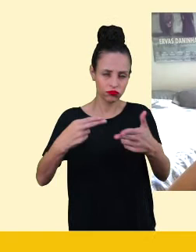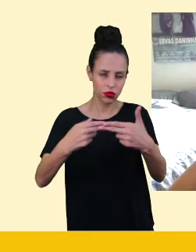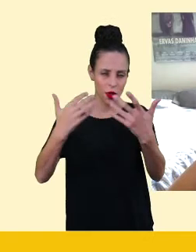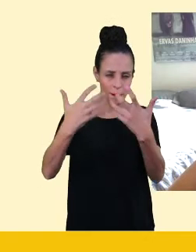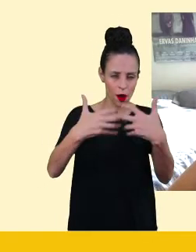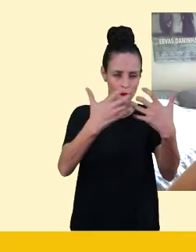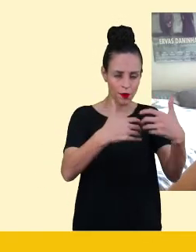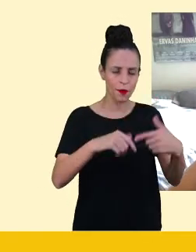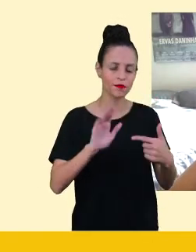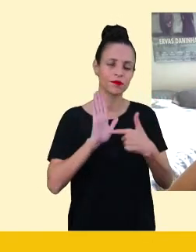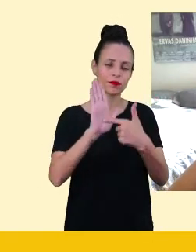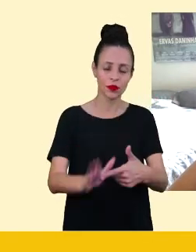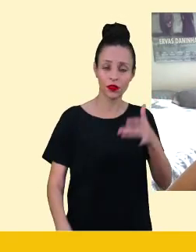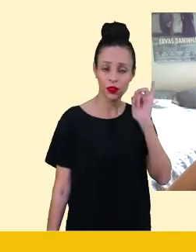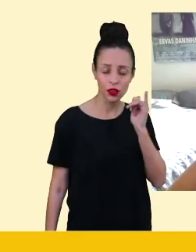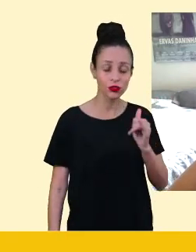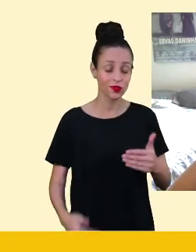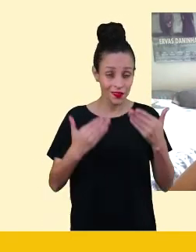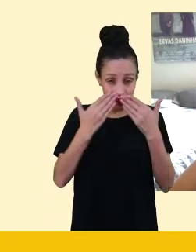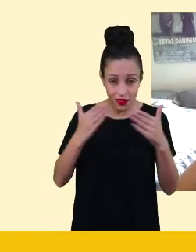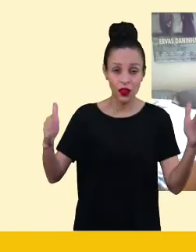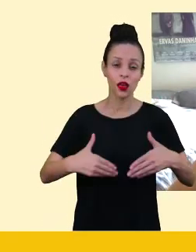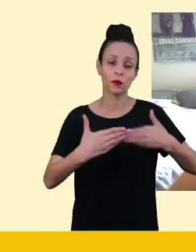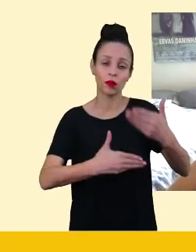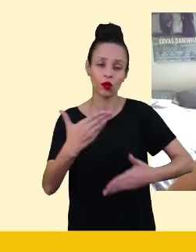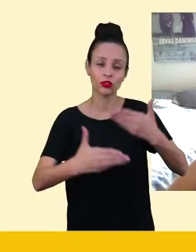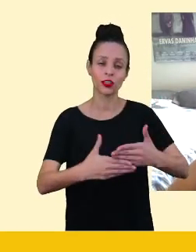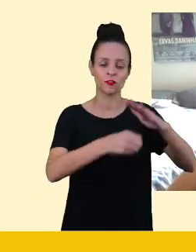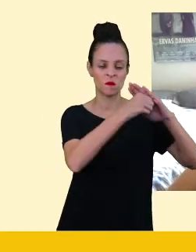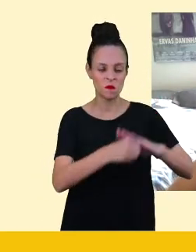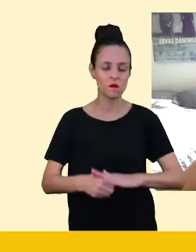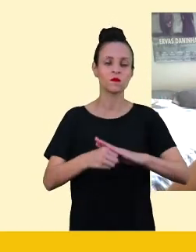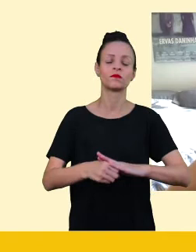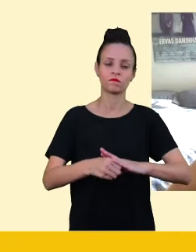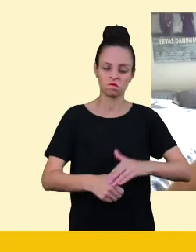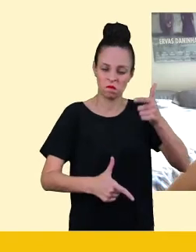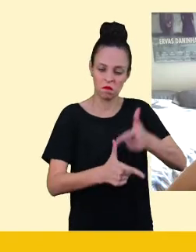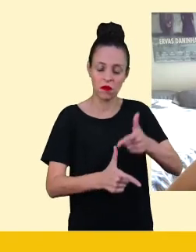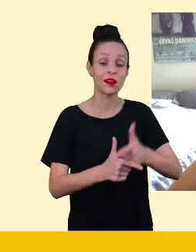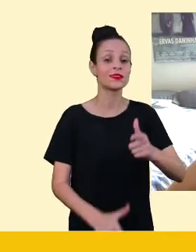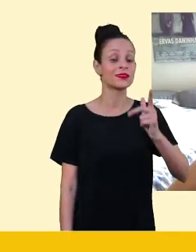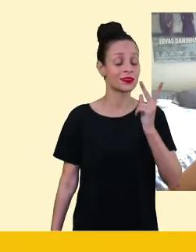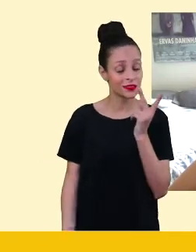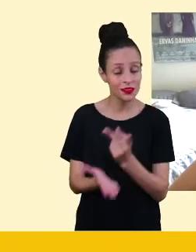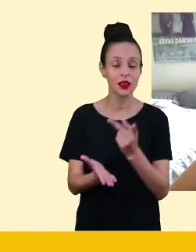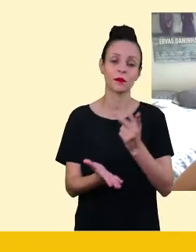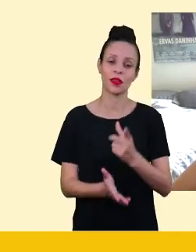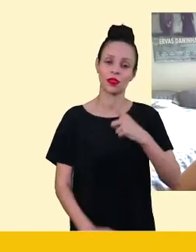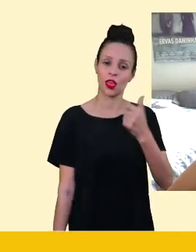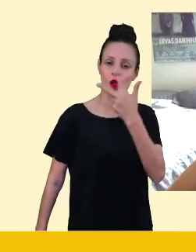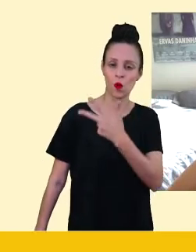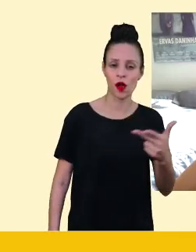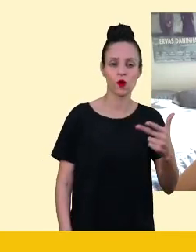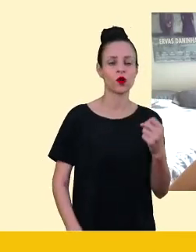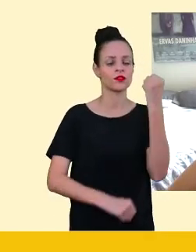de 70 e o jeito como o filme é montado e narrado sublinha isso. Diante de todo esse processo